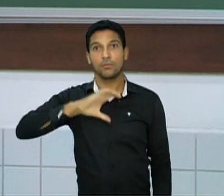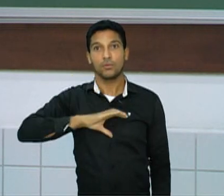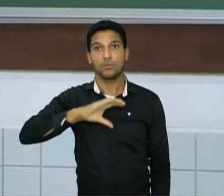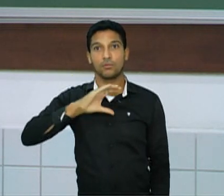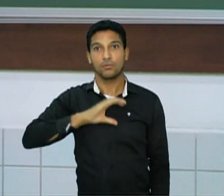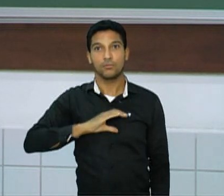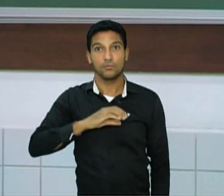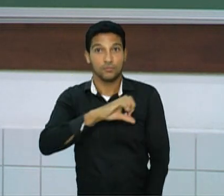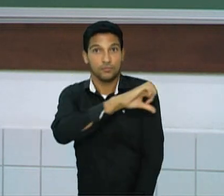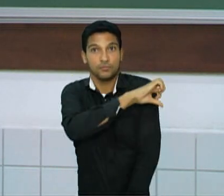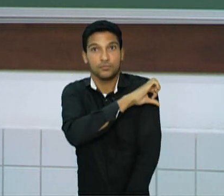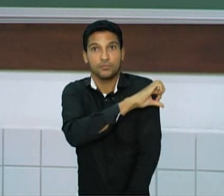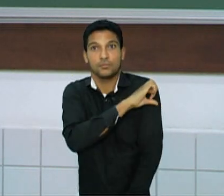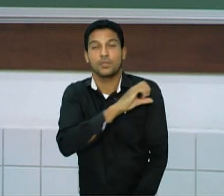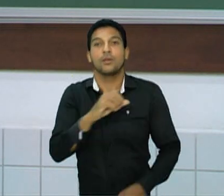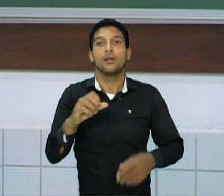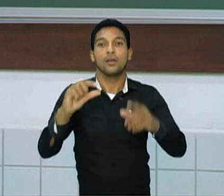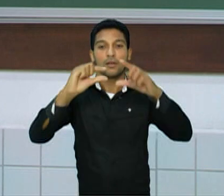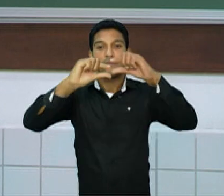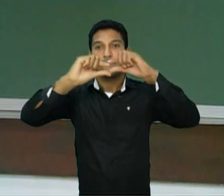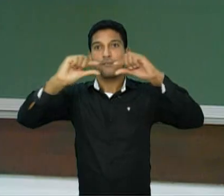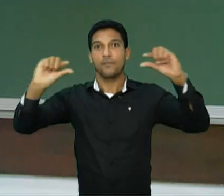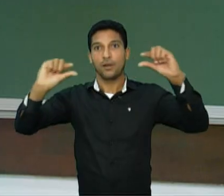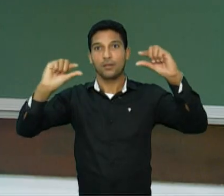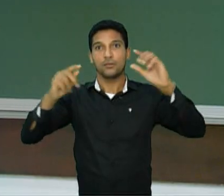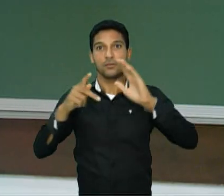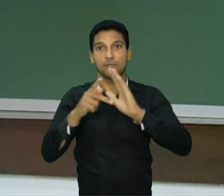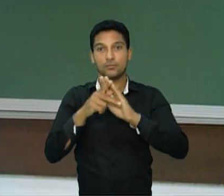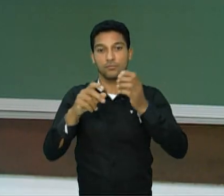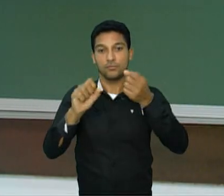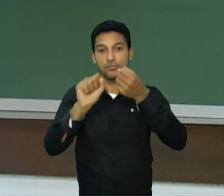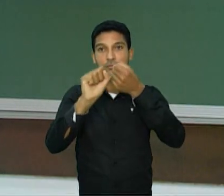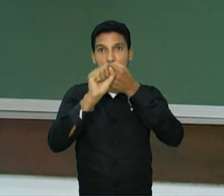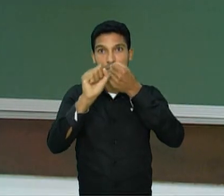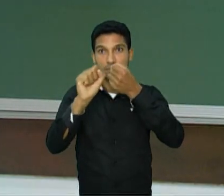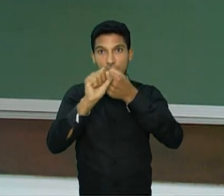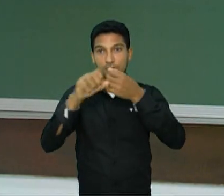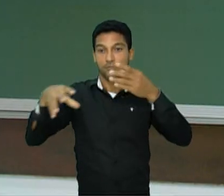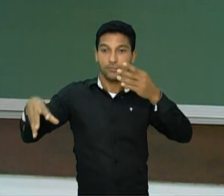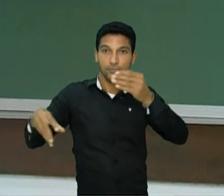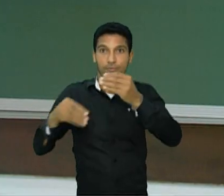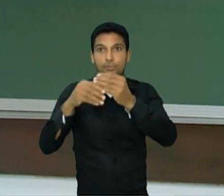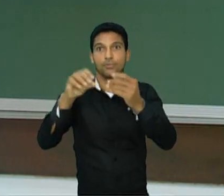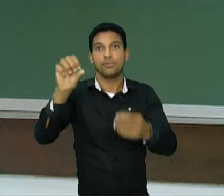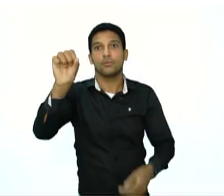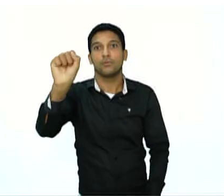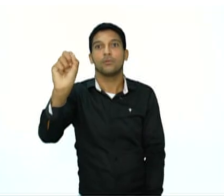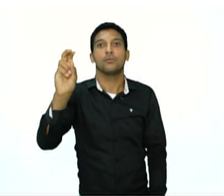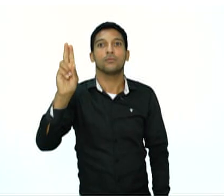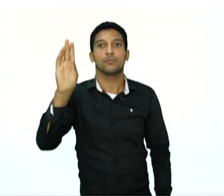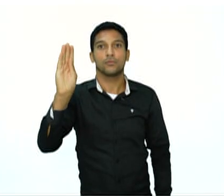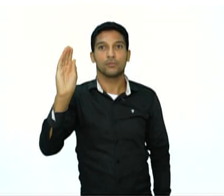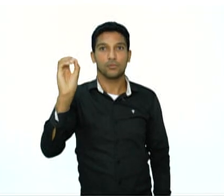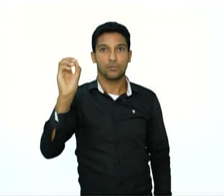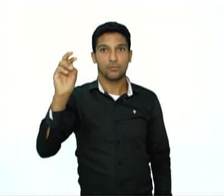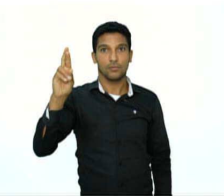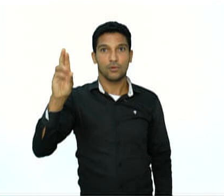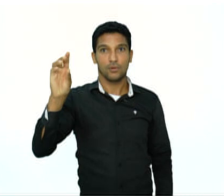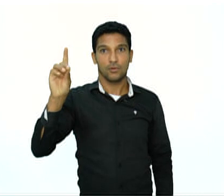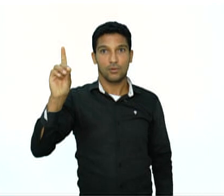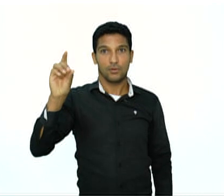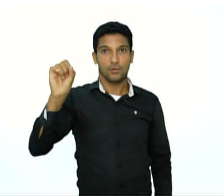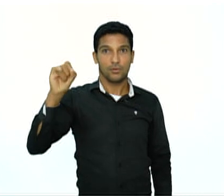as orações subordinadas substantivas. Hoje, os objetivos da aula são relembrar o período composto por